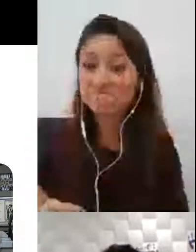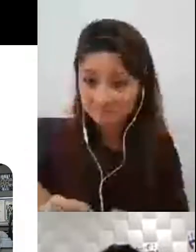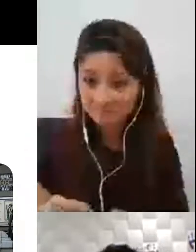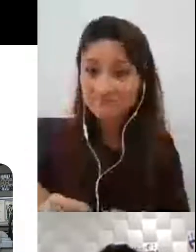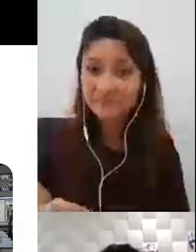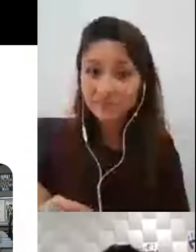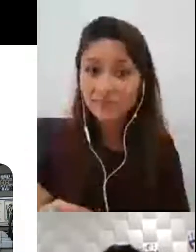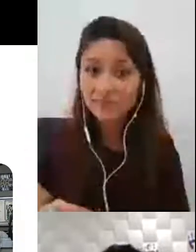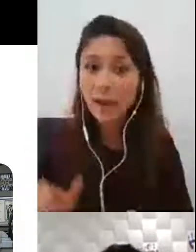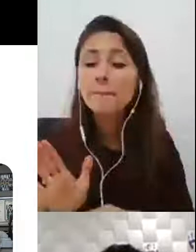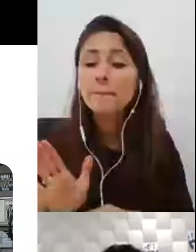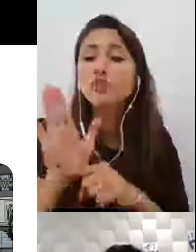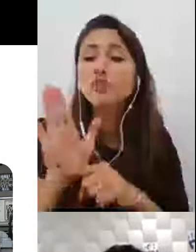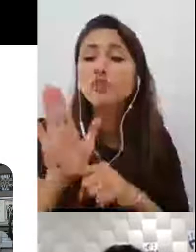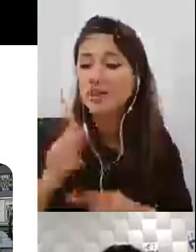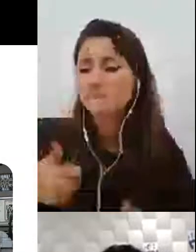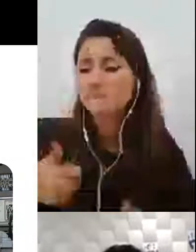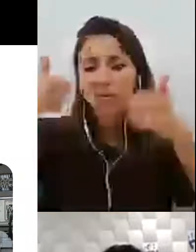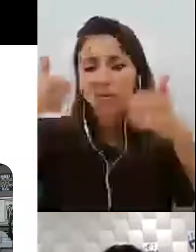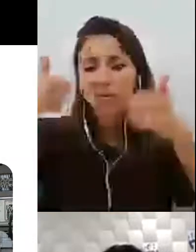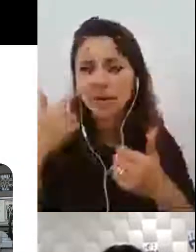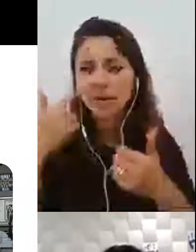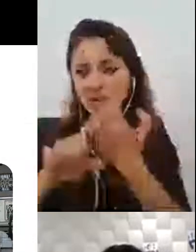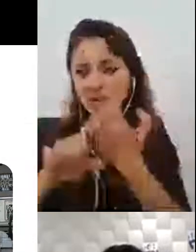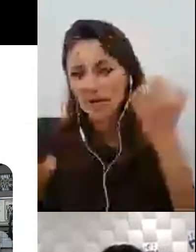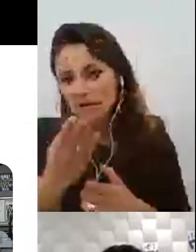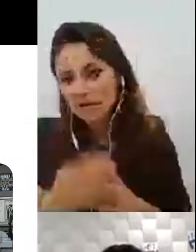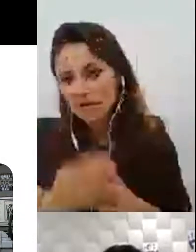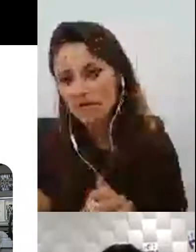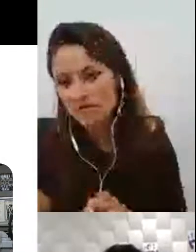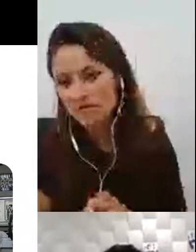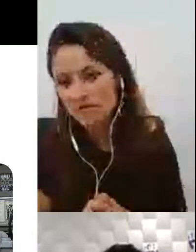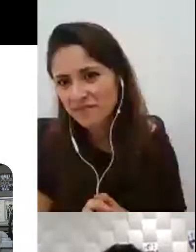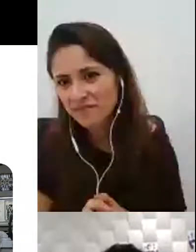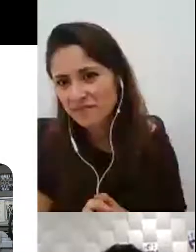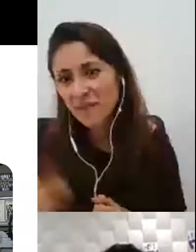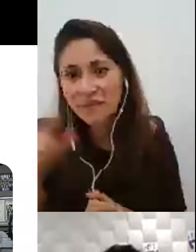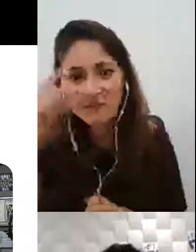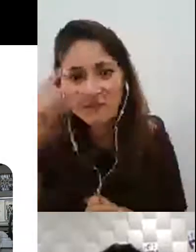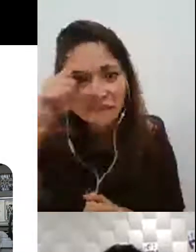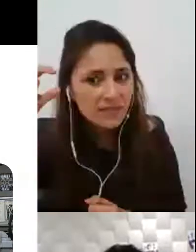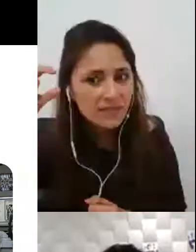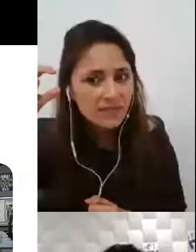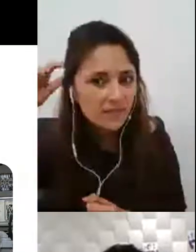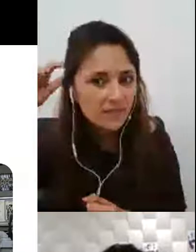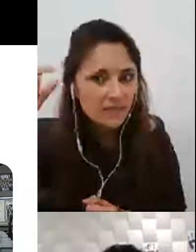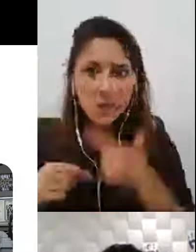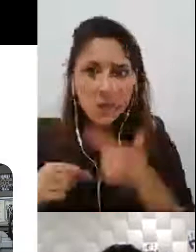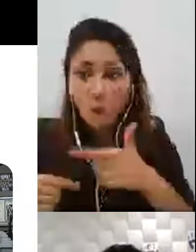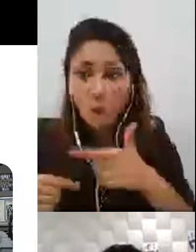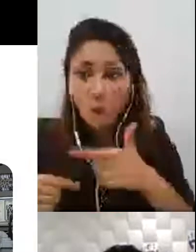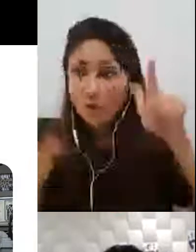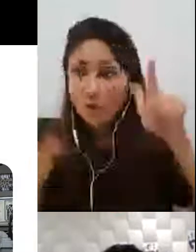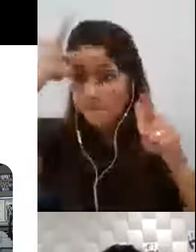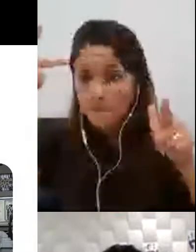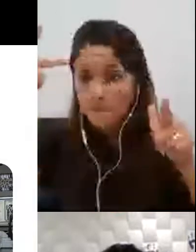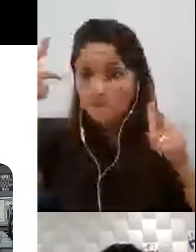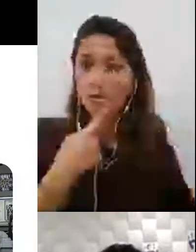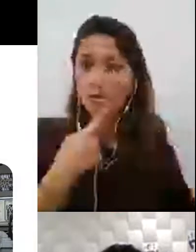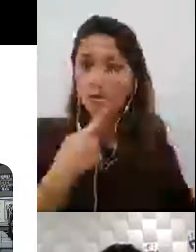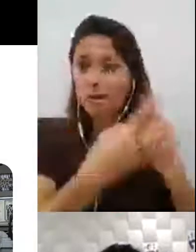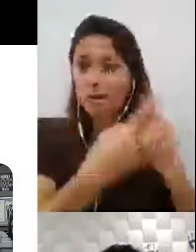um processo de melhoria. Aqui nós temos o engenheiro utilizando, né, o óculos e outra pessoa